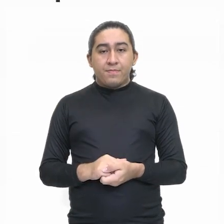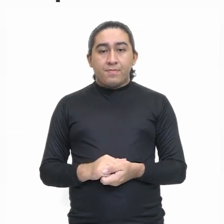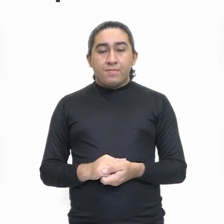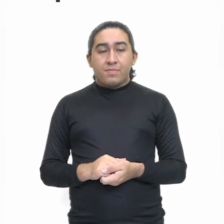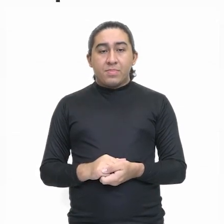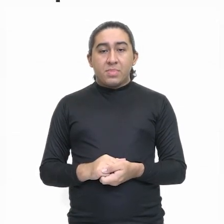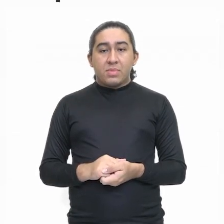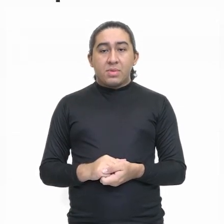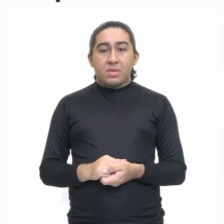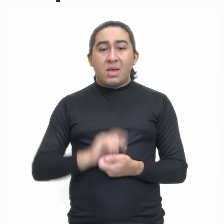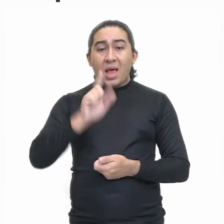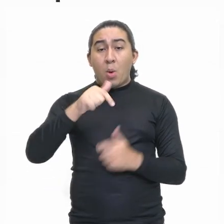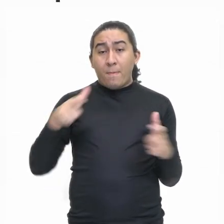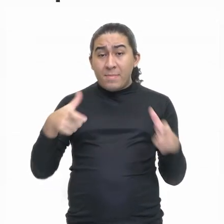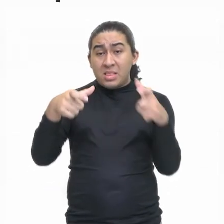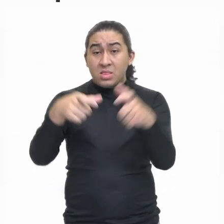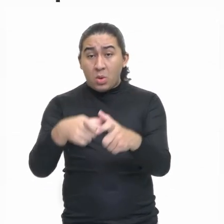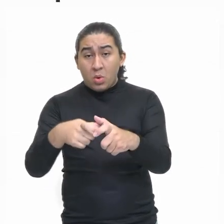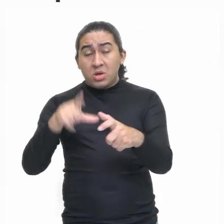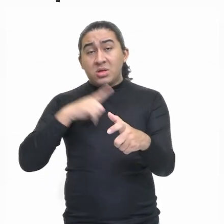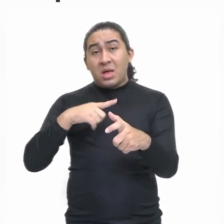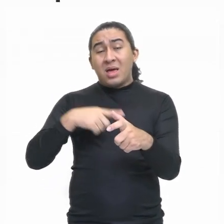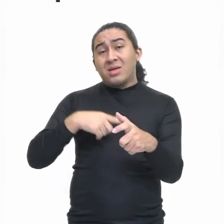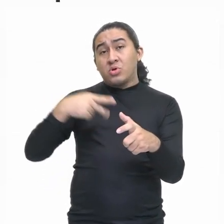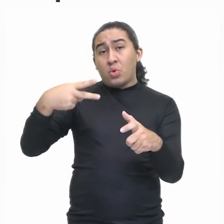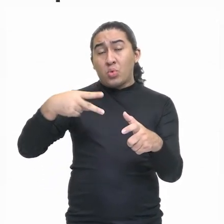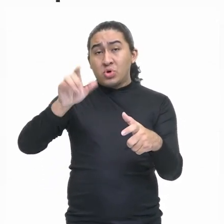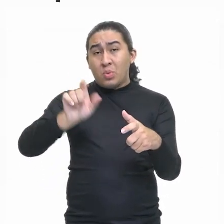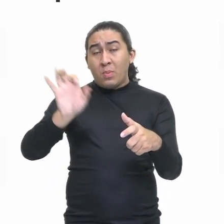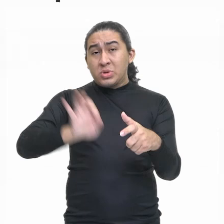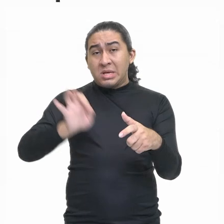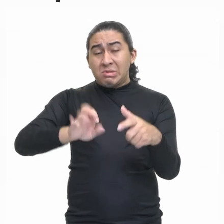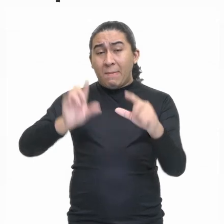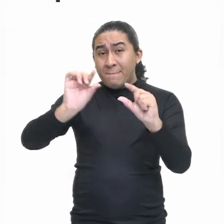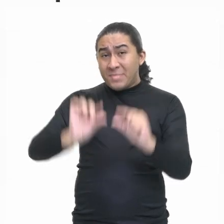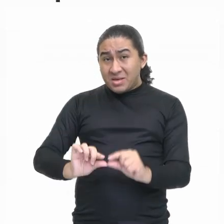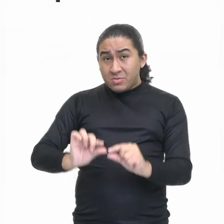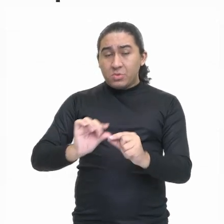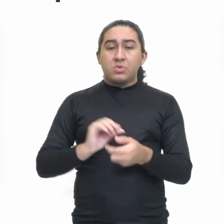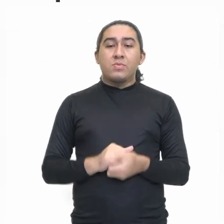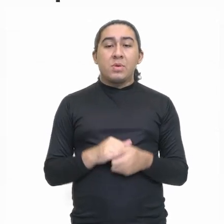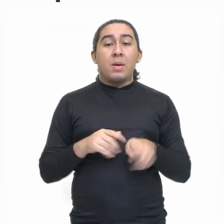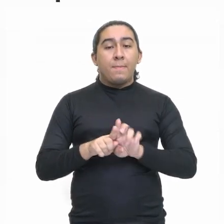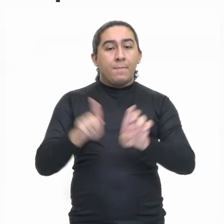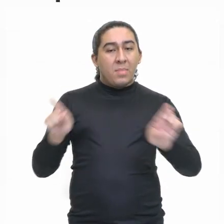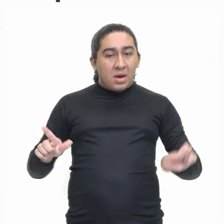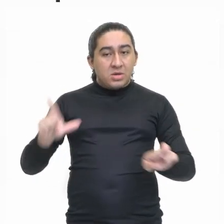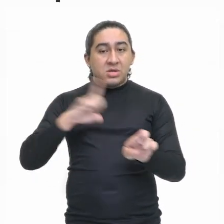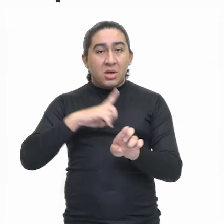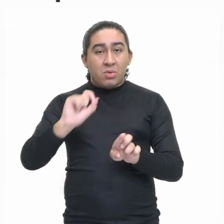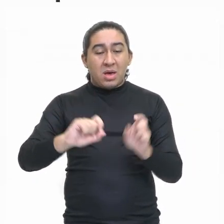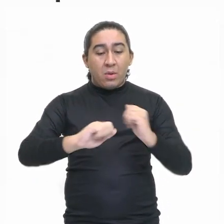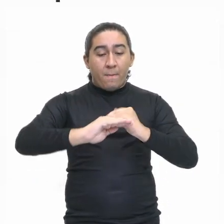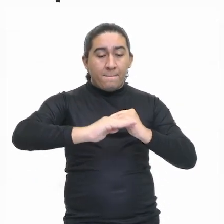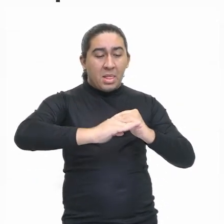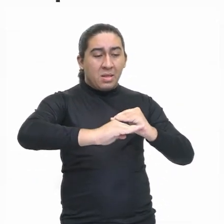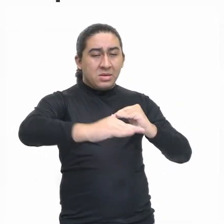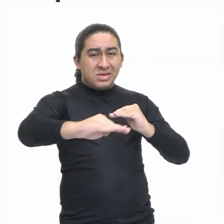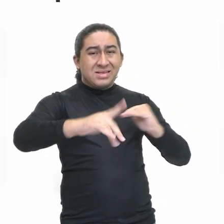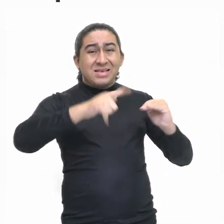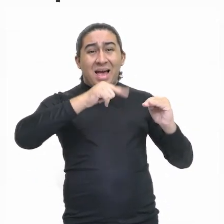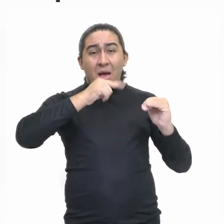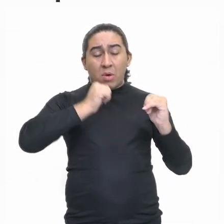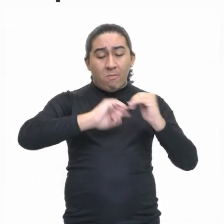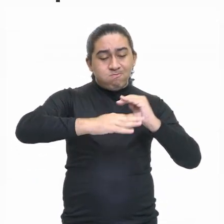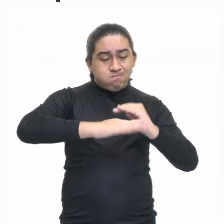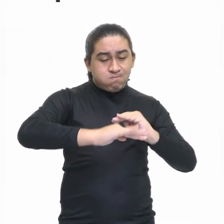bioma do Brasil, ocupando menos de 2% do território nacional, mas tem a maior planície de inundação do